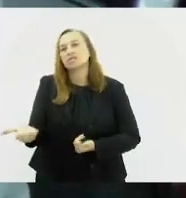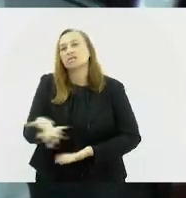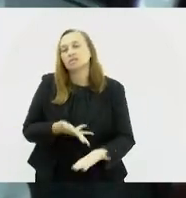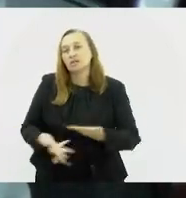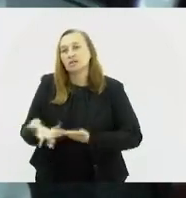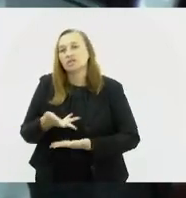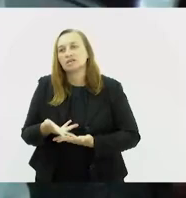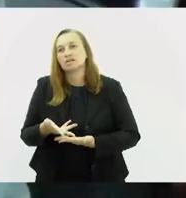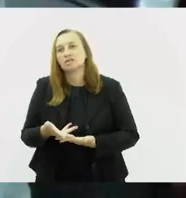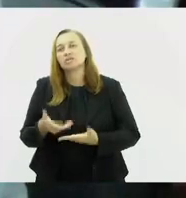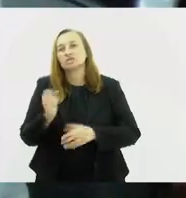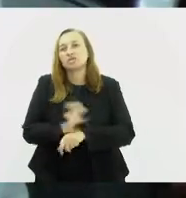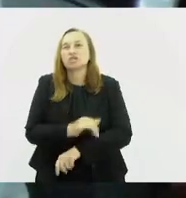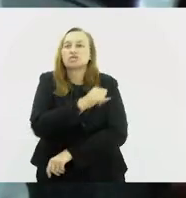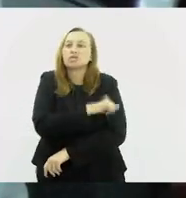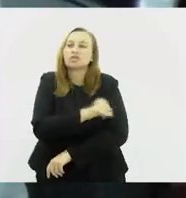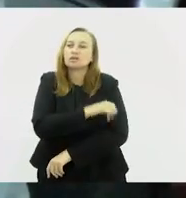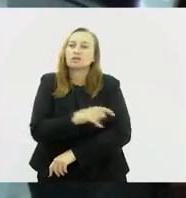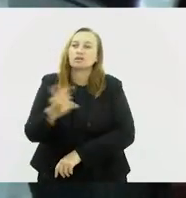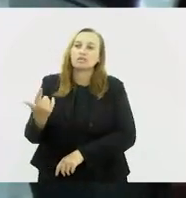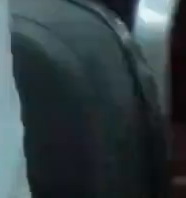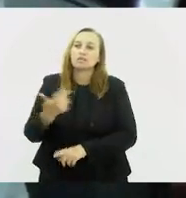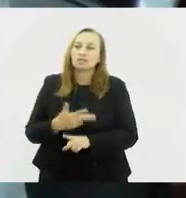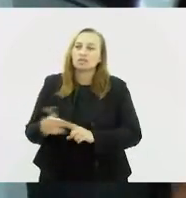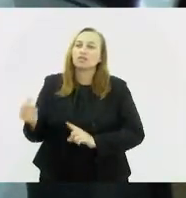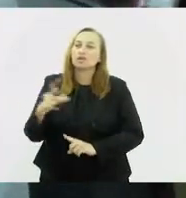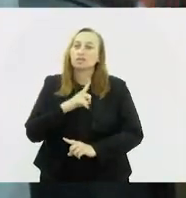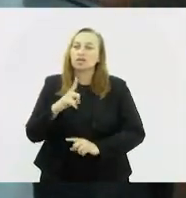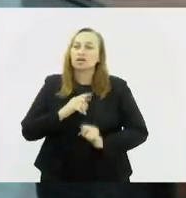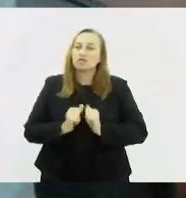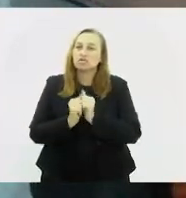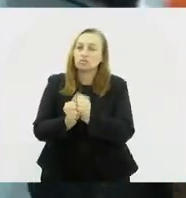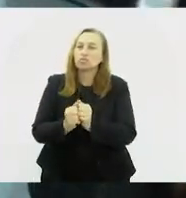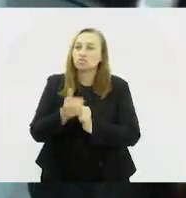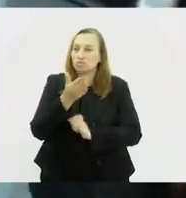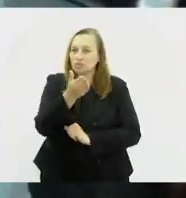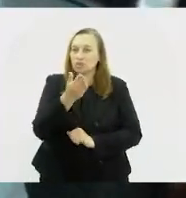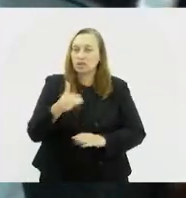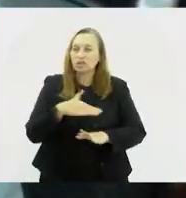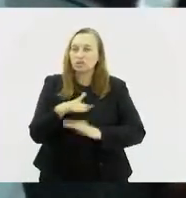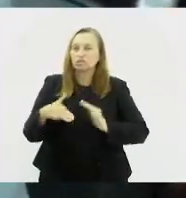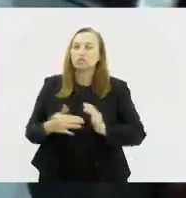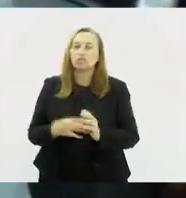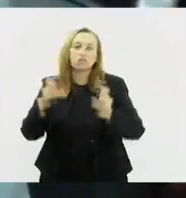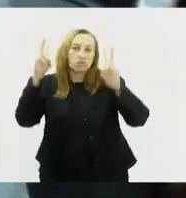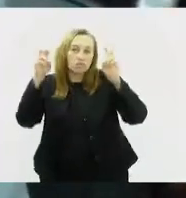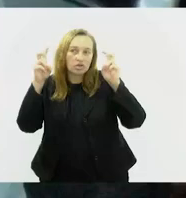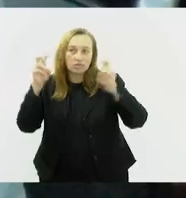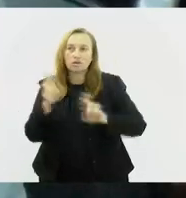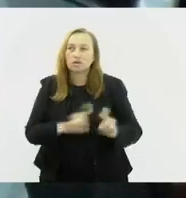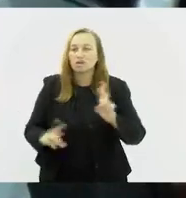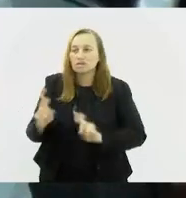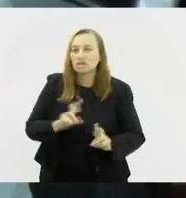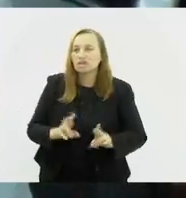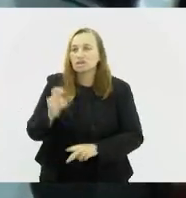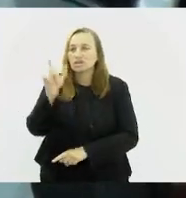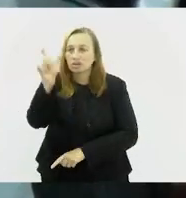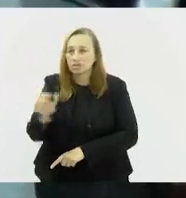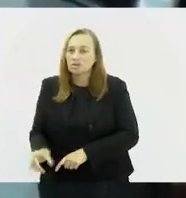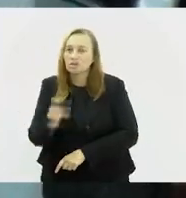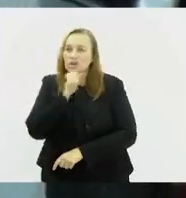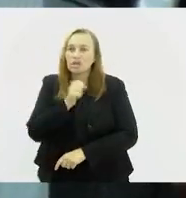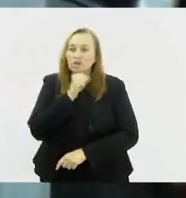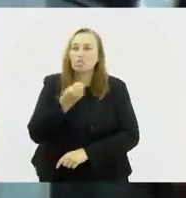eu acho que o Estado do Rio ganhou muito com você em todas as questões relacionadas à pessoa idosa. Uma boa tarde a